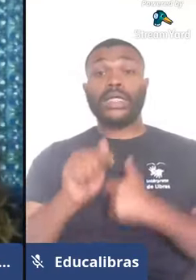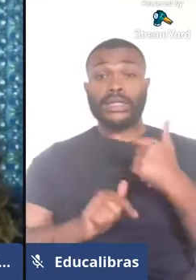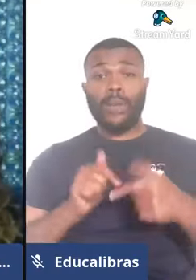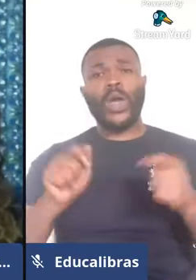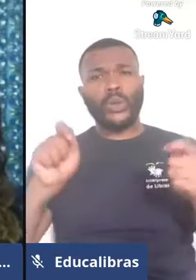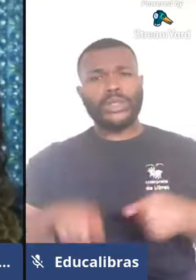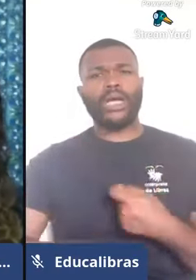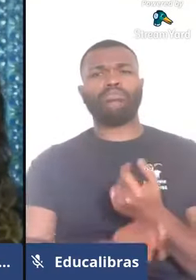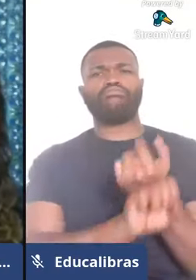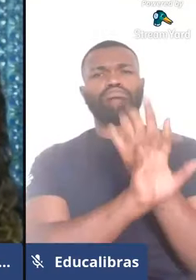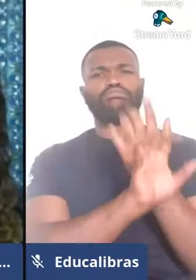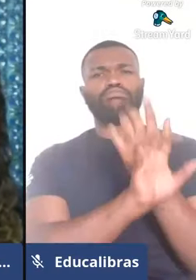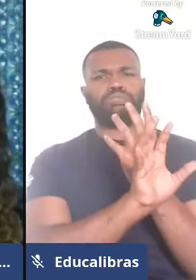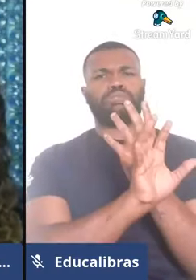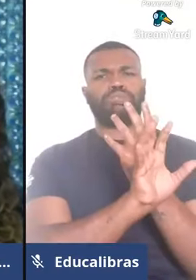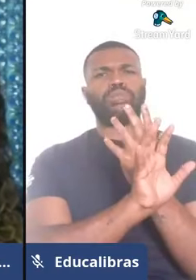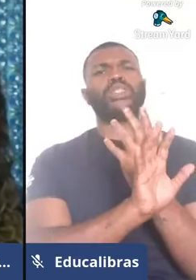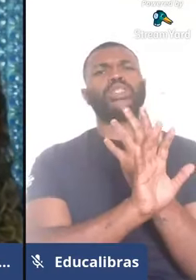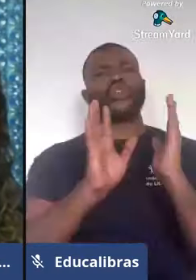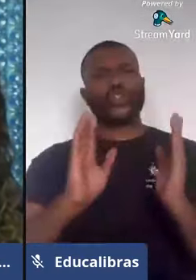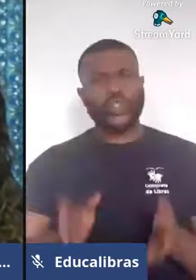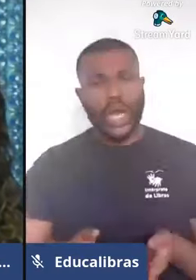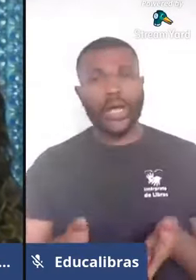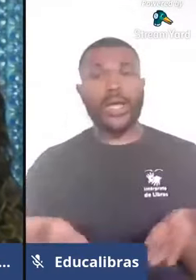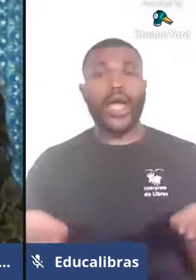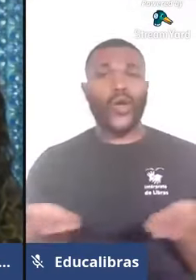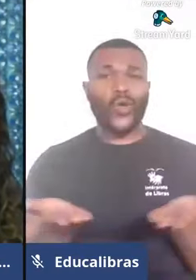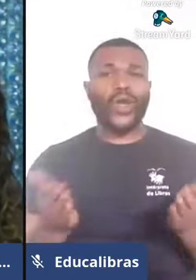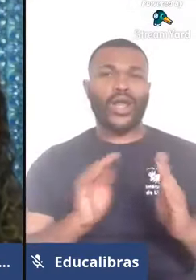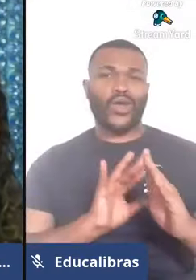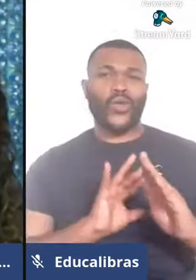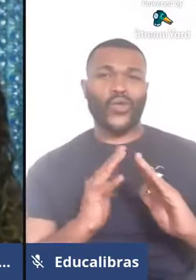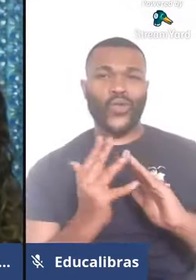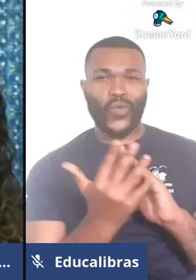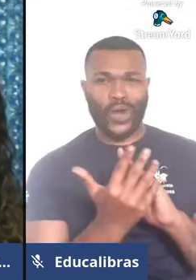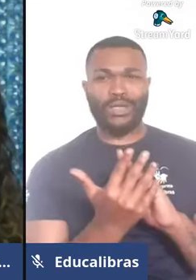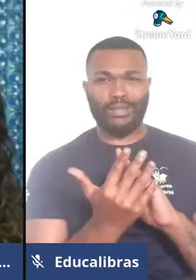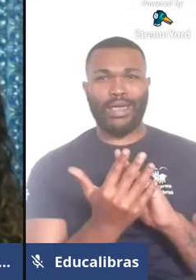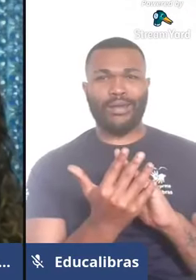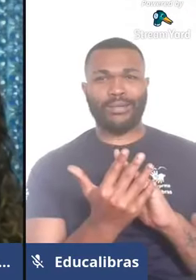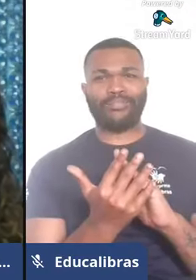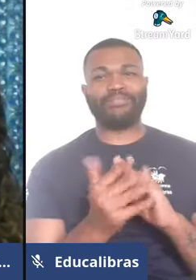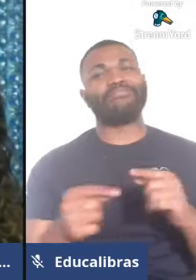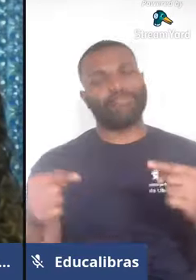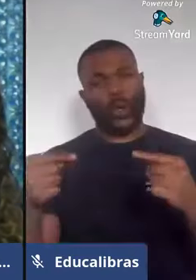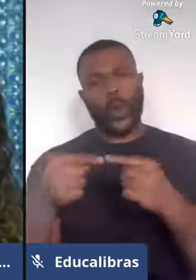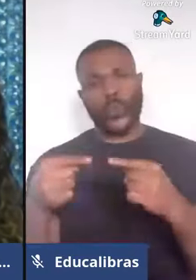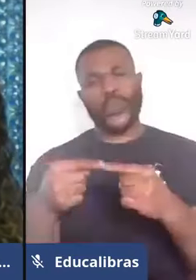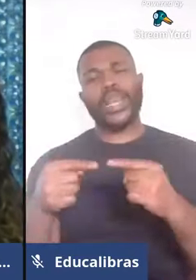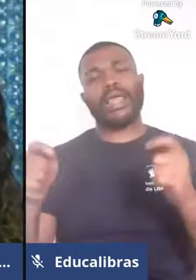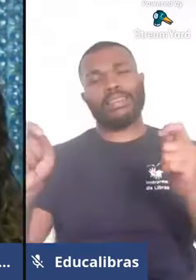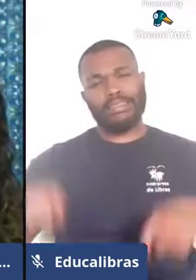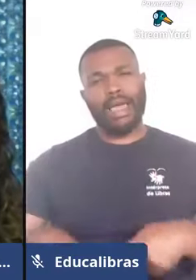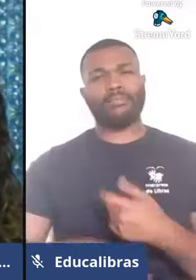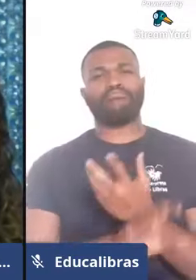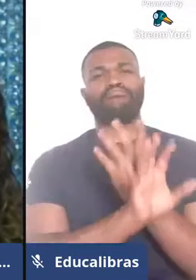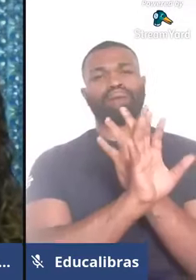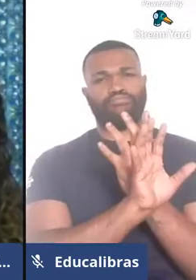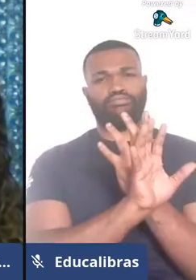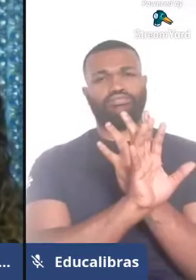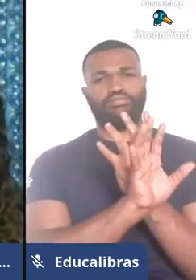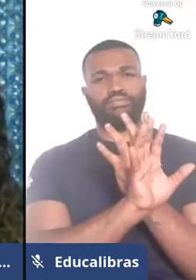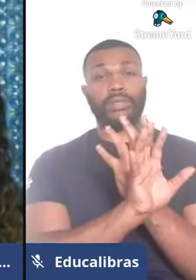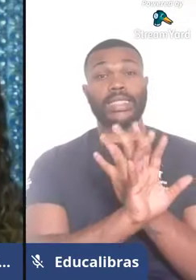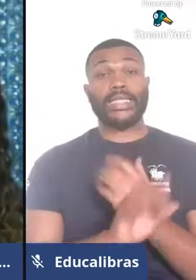coisa que tem funcionado agora no momento de quarentena, né? A gente consegue fazer isso remotamente. E uma coisa que a gente